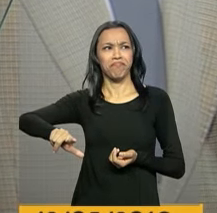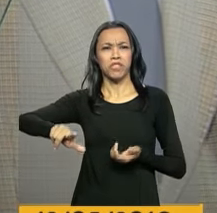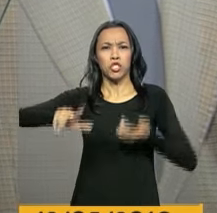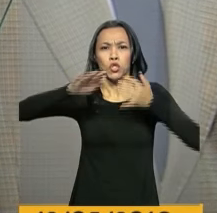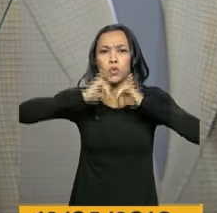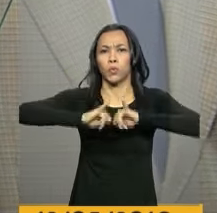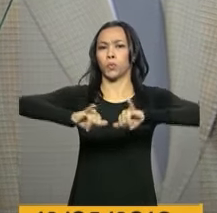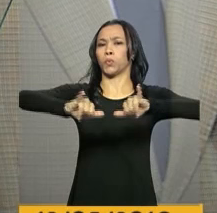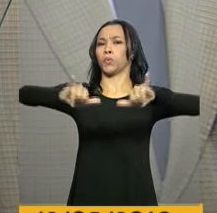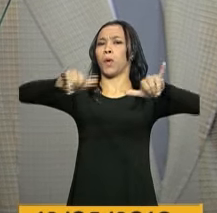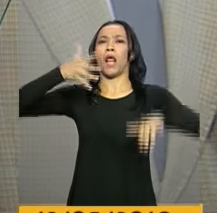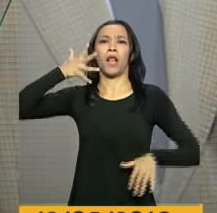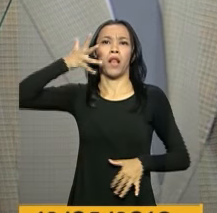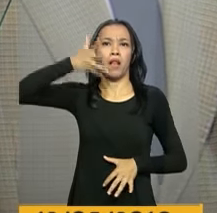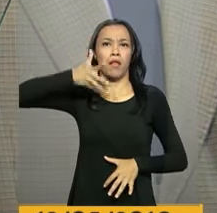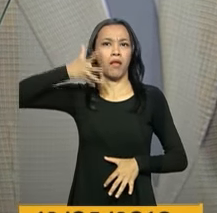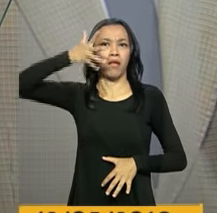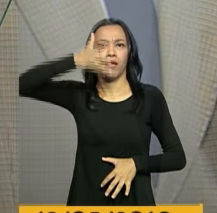nesse momento.